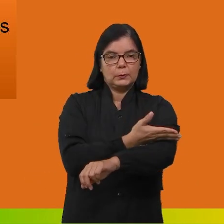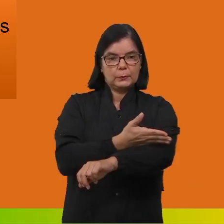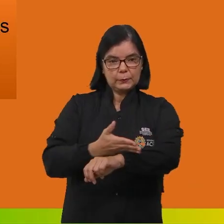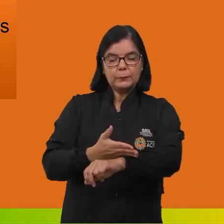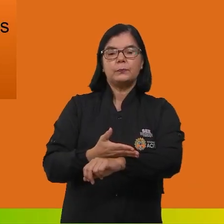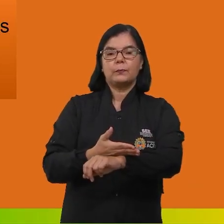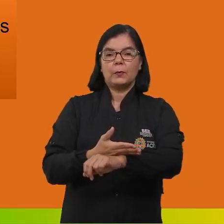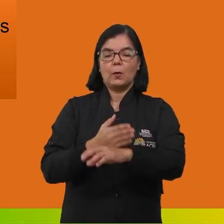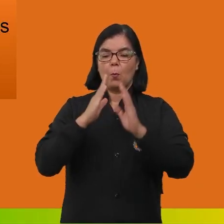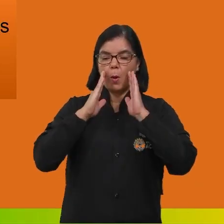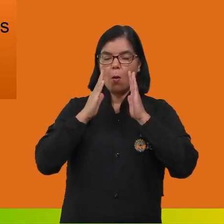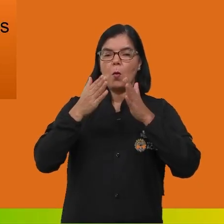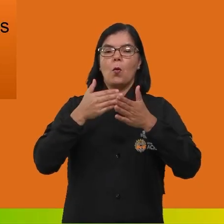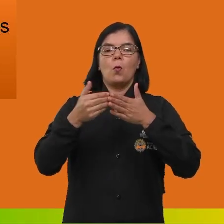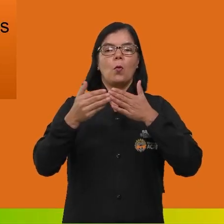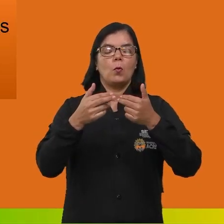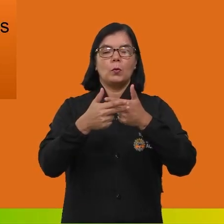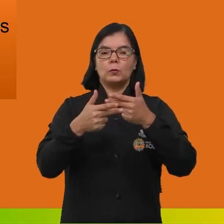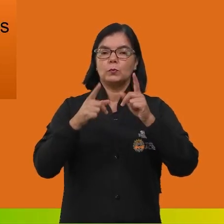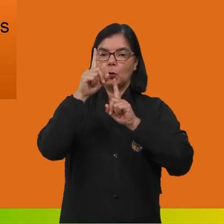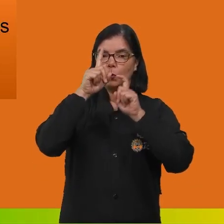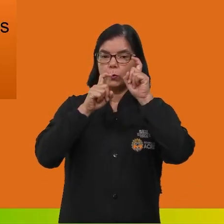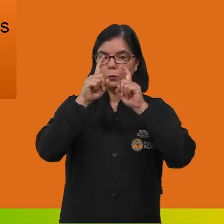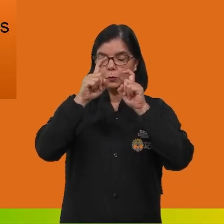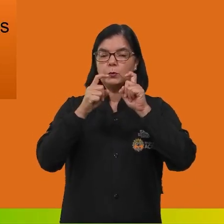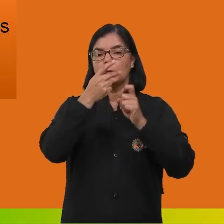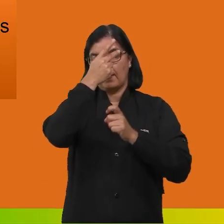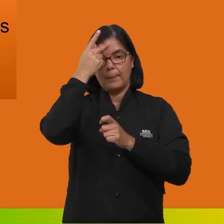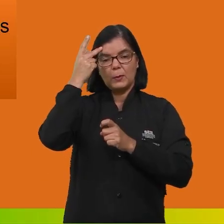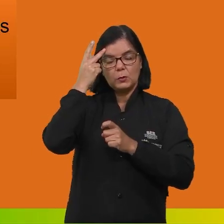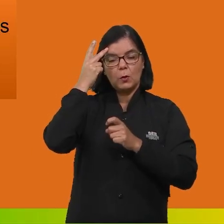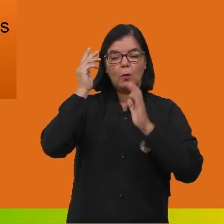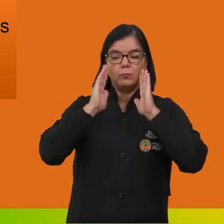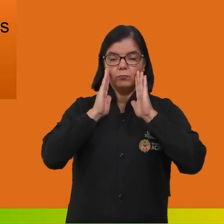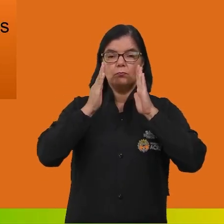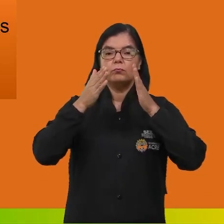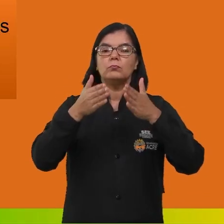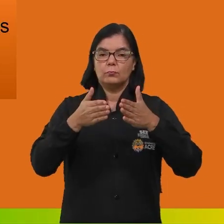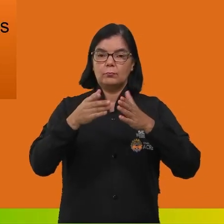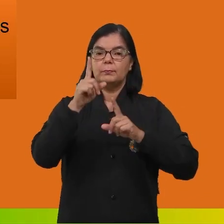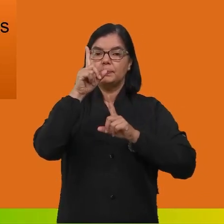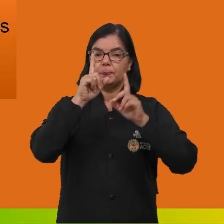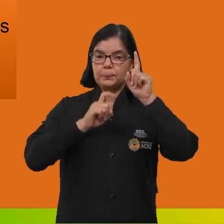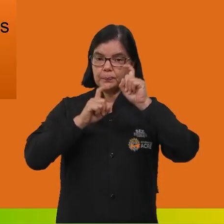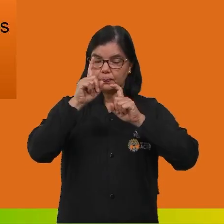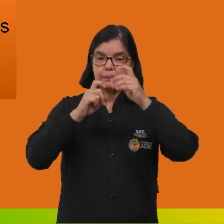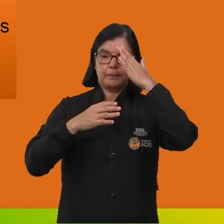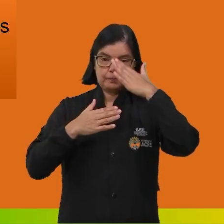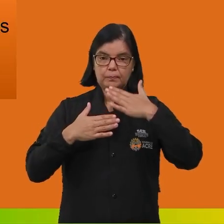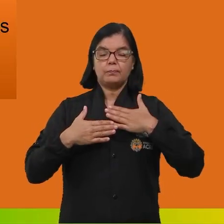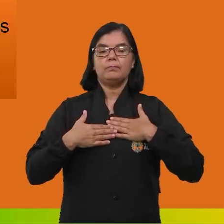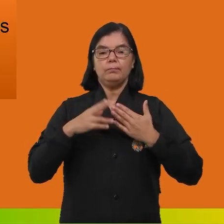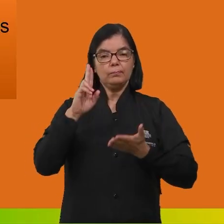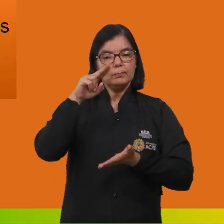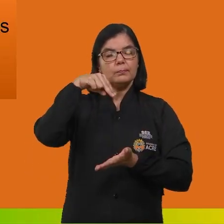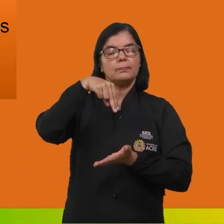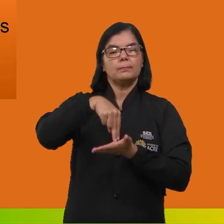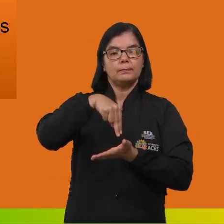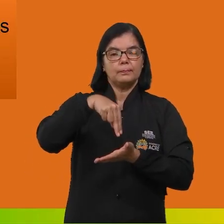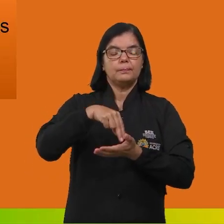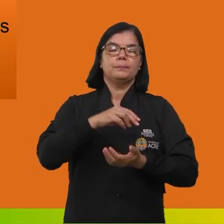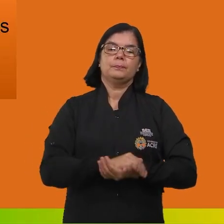para neutralizar qualquer tipo de expressão do ator e enfatizar as expressões do